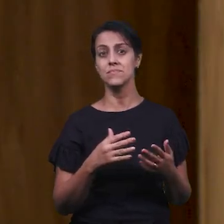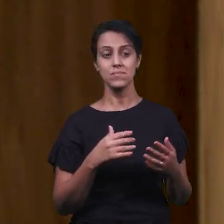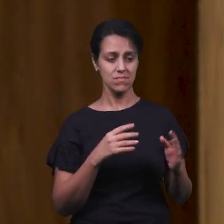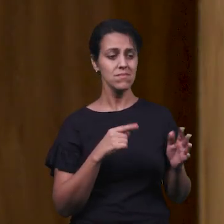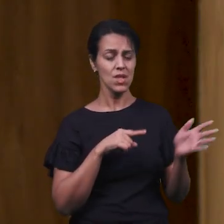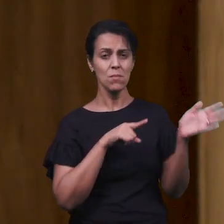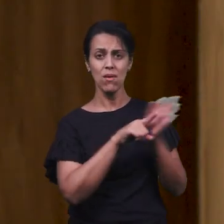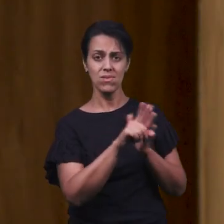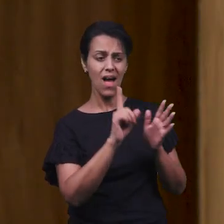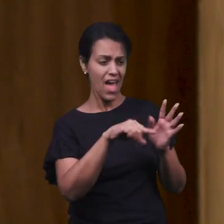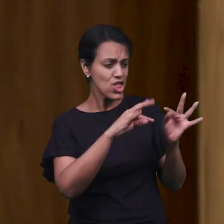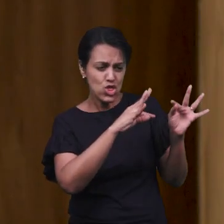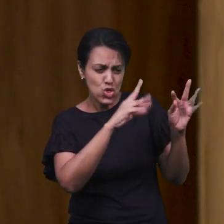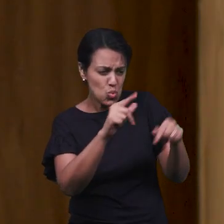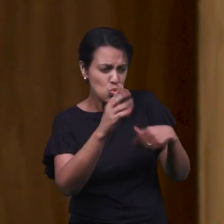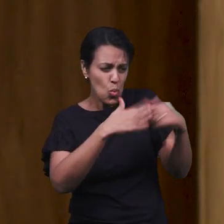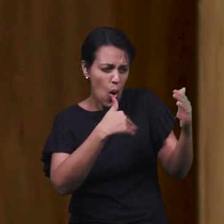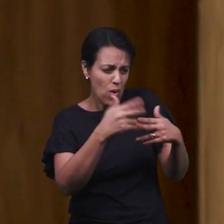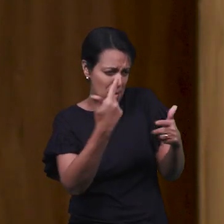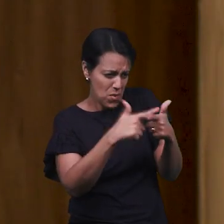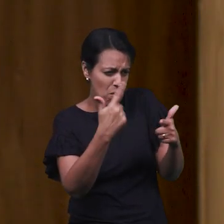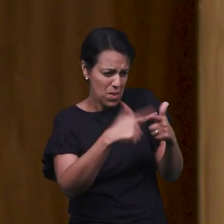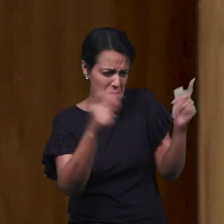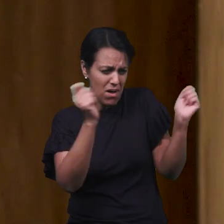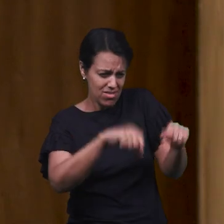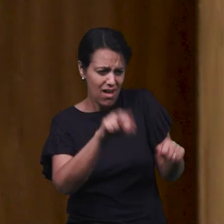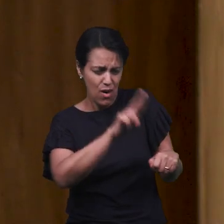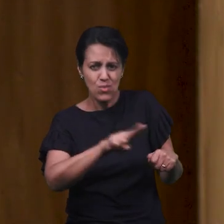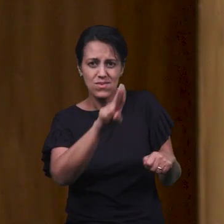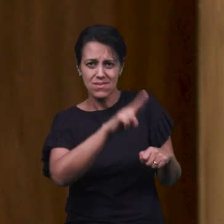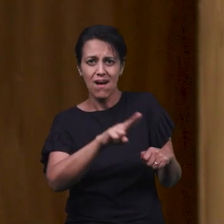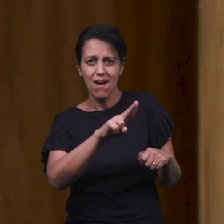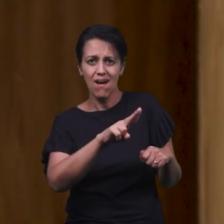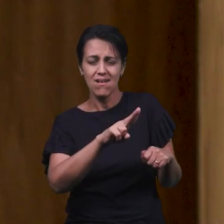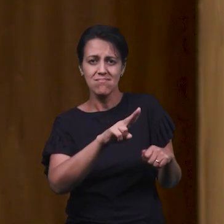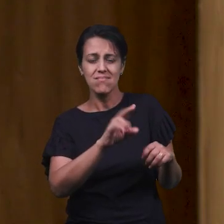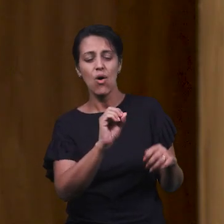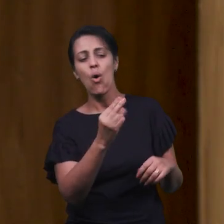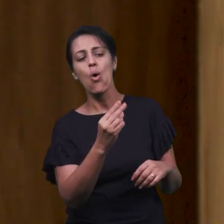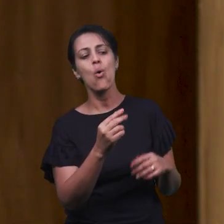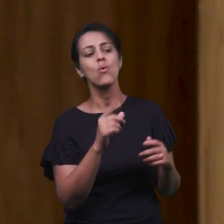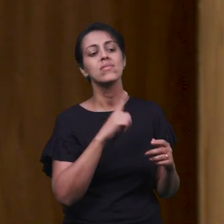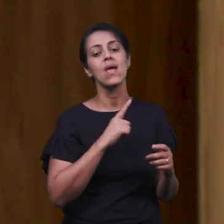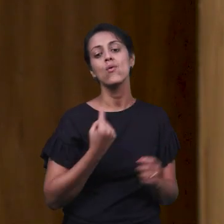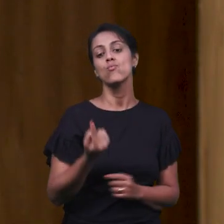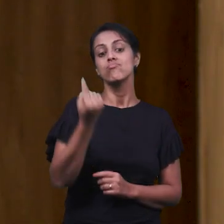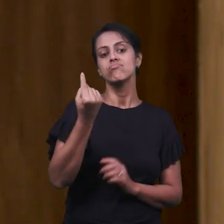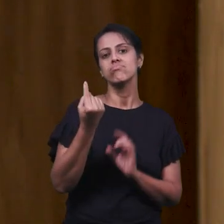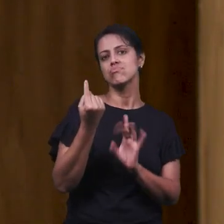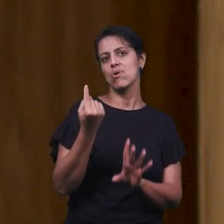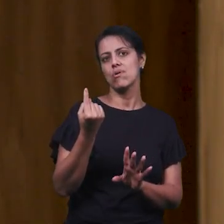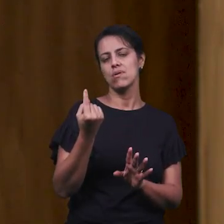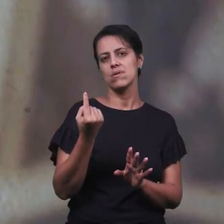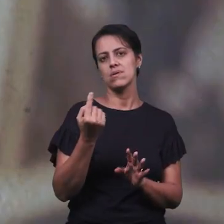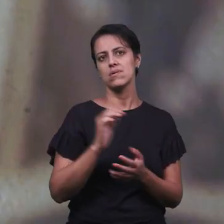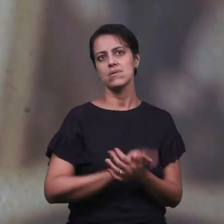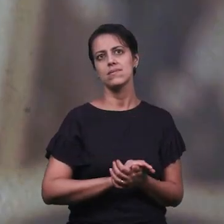conflito que pode ser utilizado esse método adequado ou teria algumas restrições